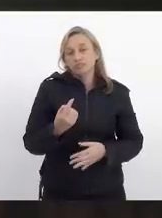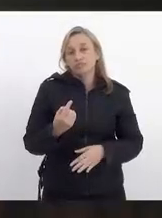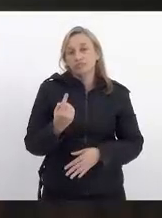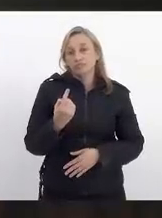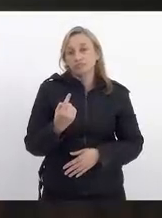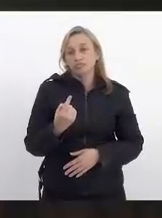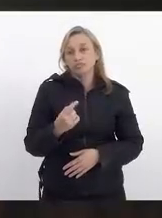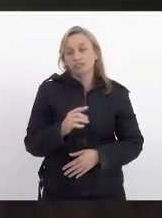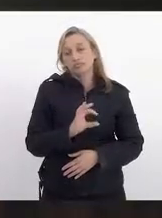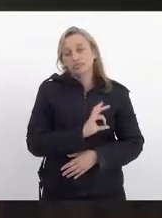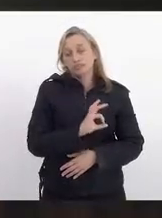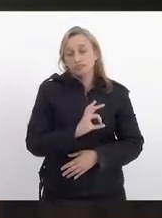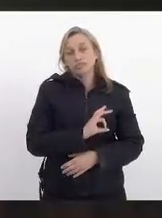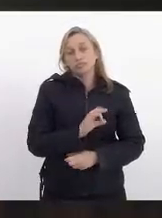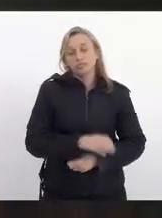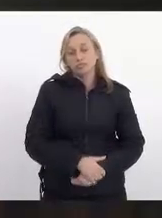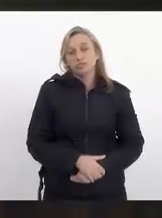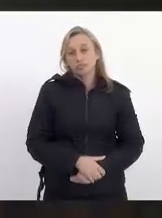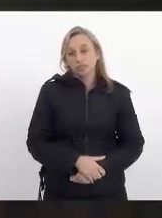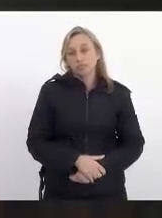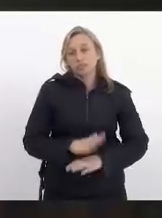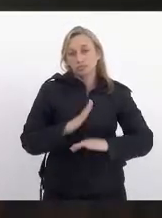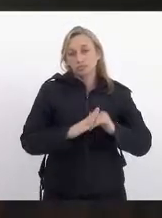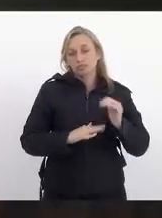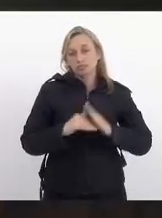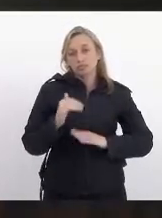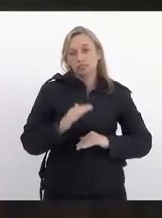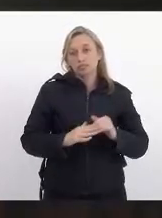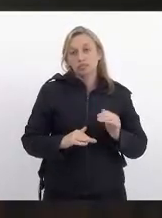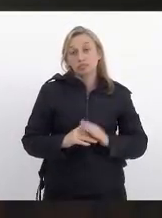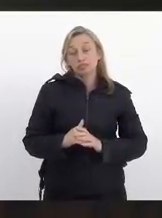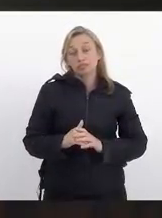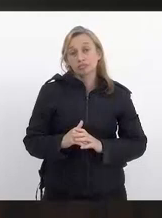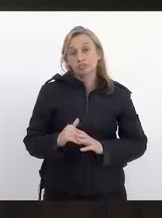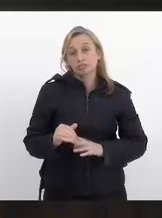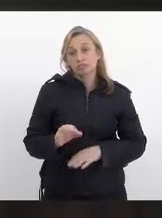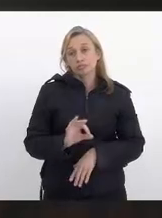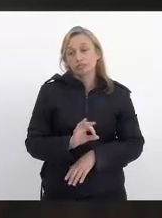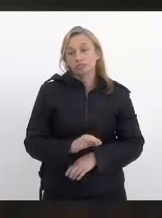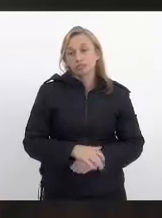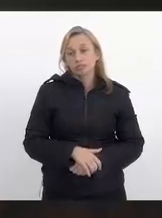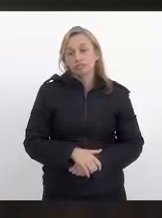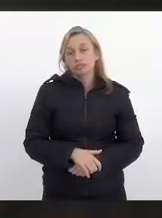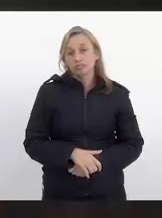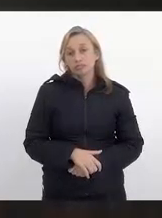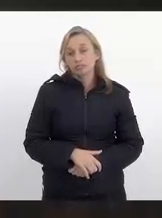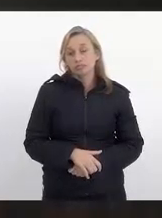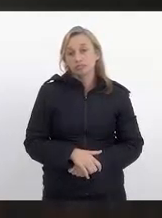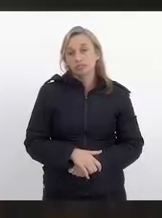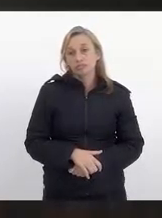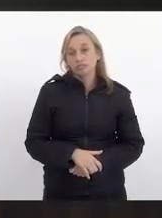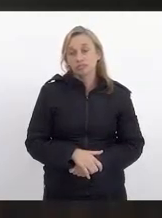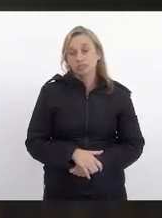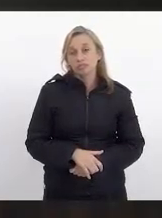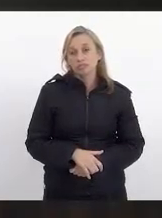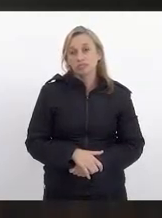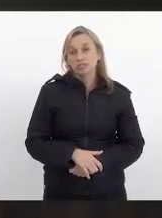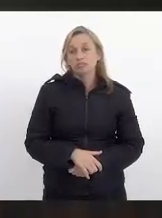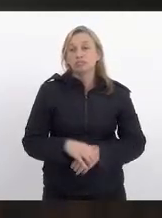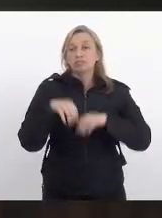mais um guerreiro do profissional da área da saúde perdão da área da Segurança Pública